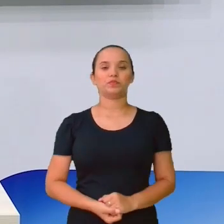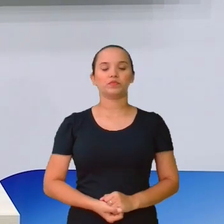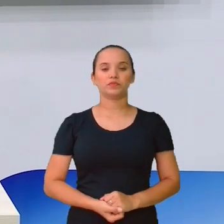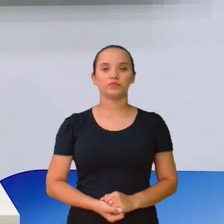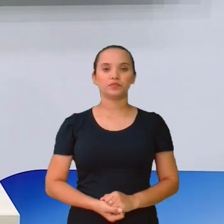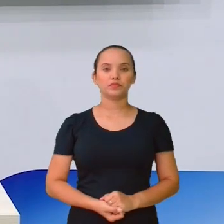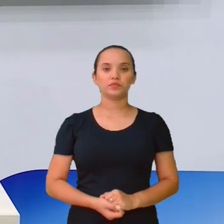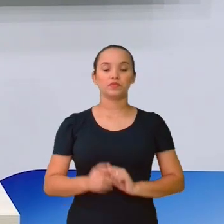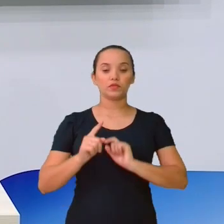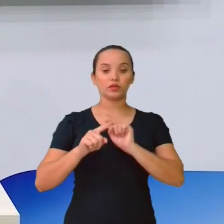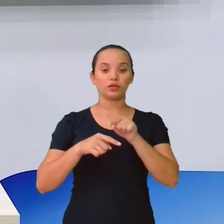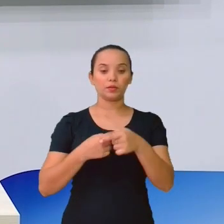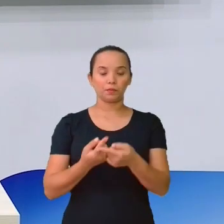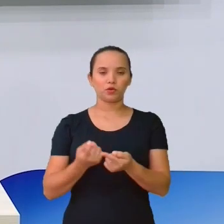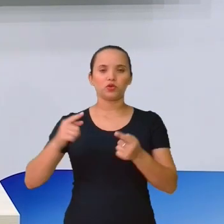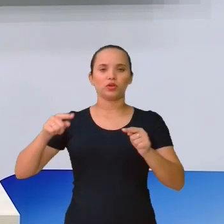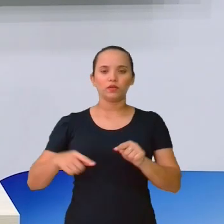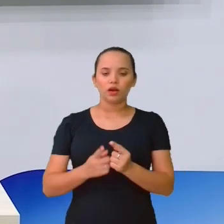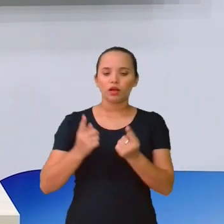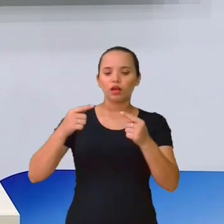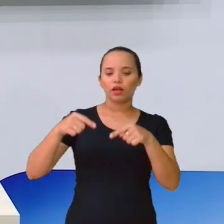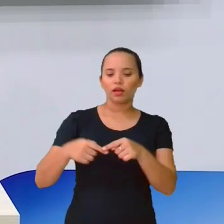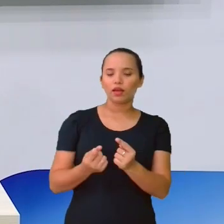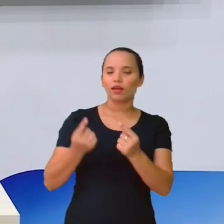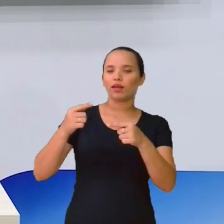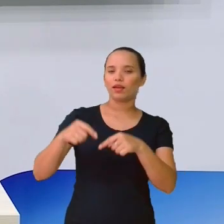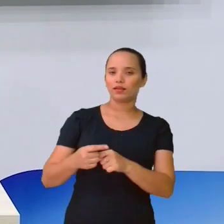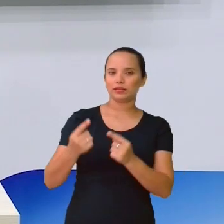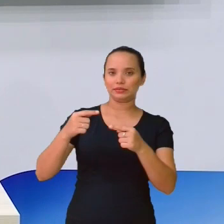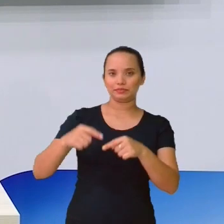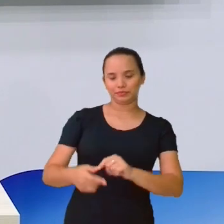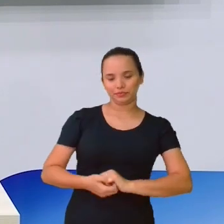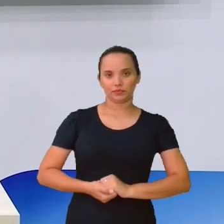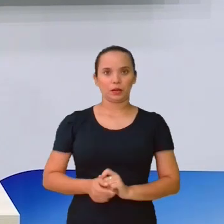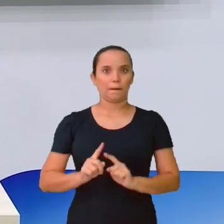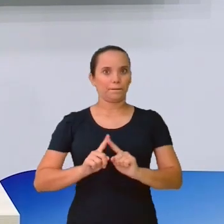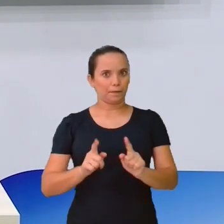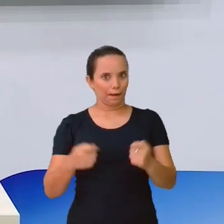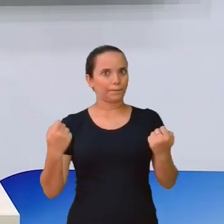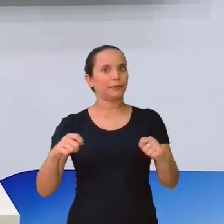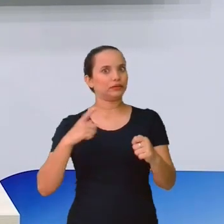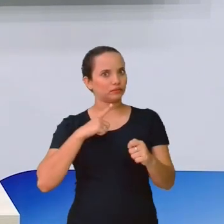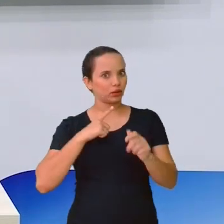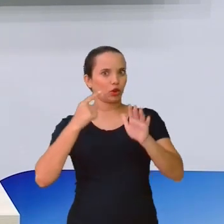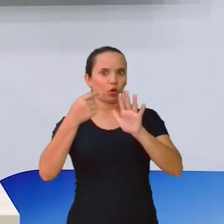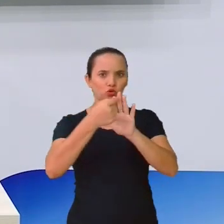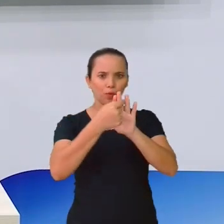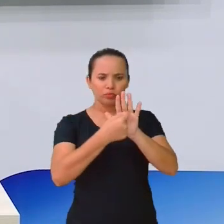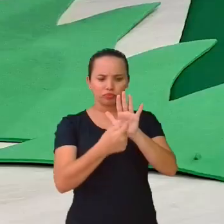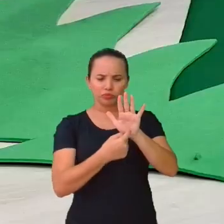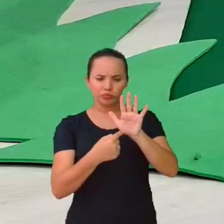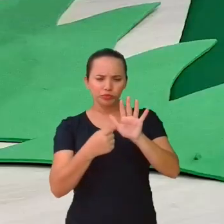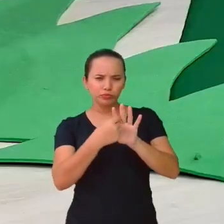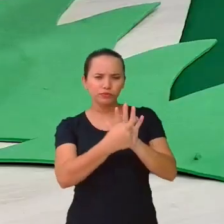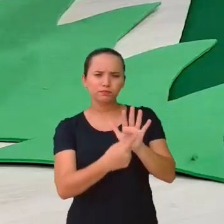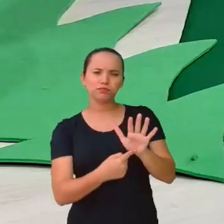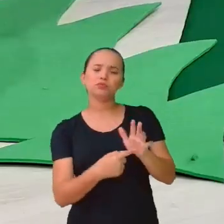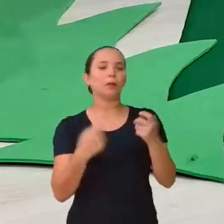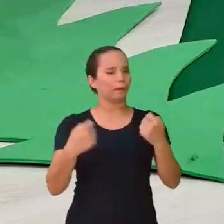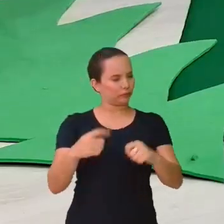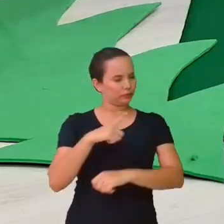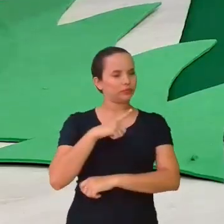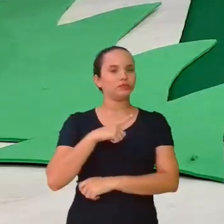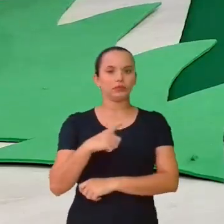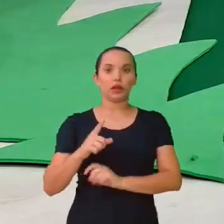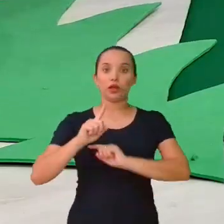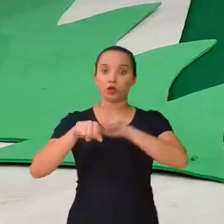E a gente vai alinhavando a nossa árvore. Depois que ela estiver cheia de furinhos, tá? Tem que dar um nó bem seguro para